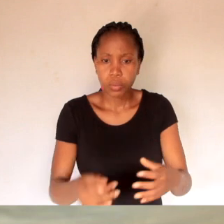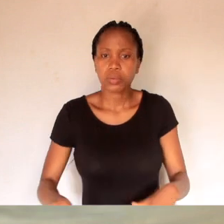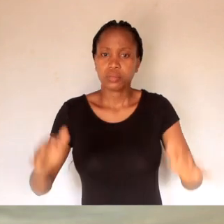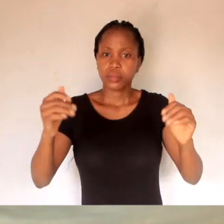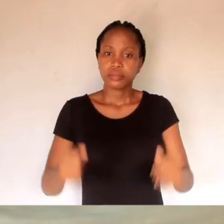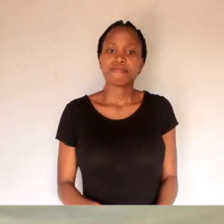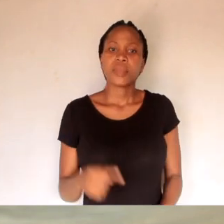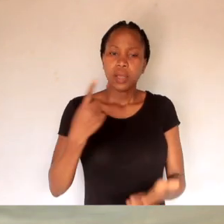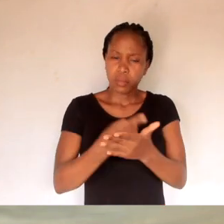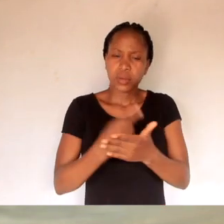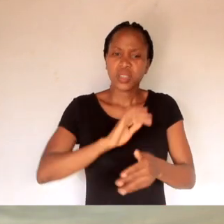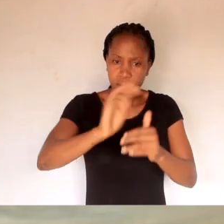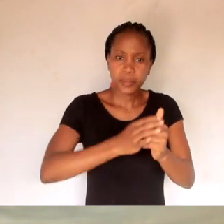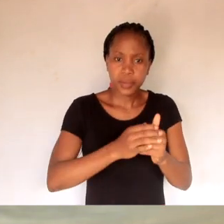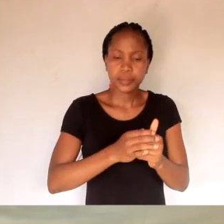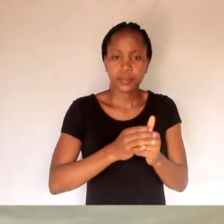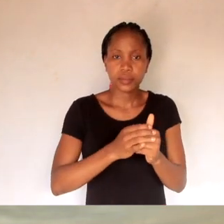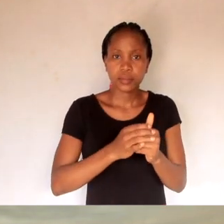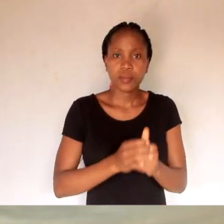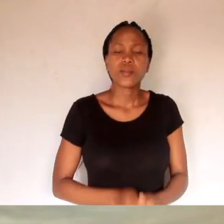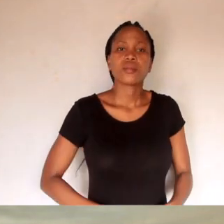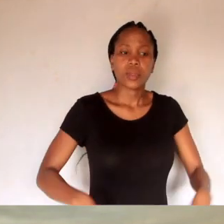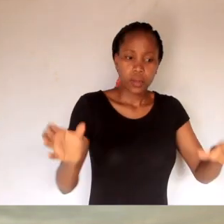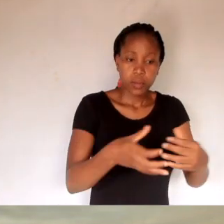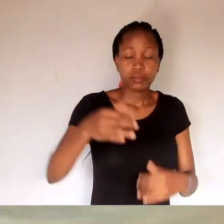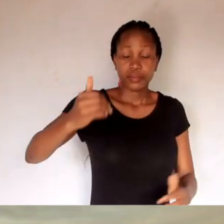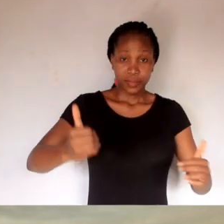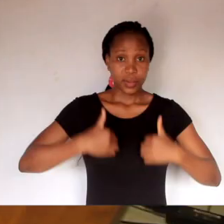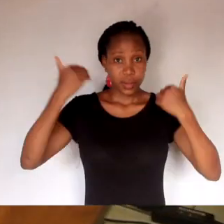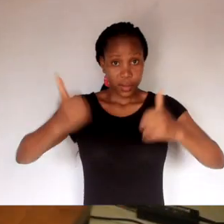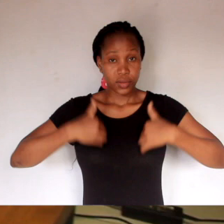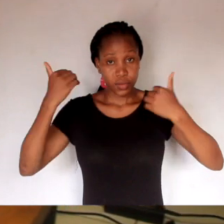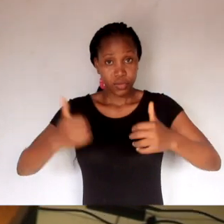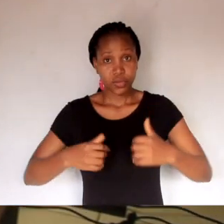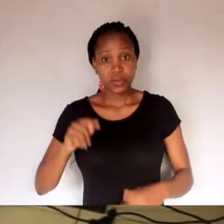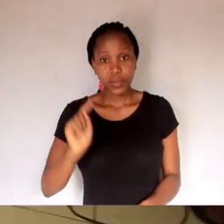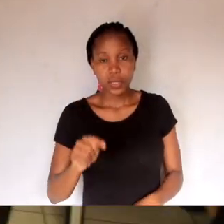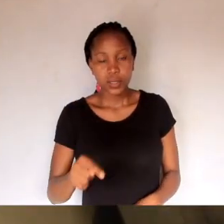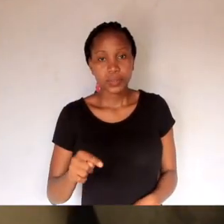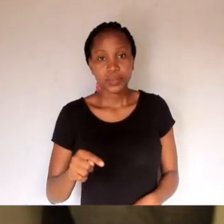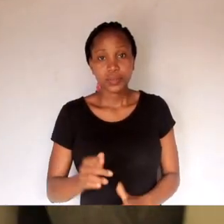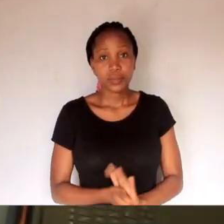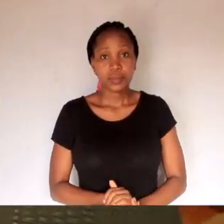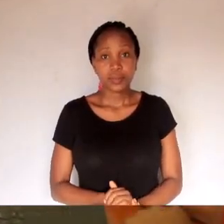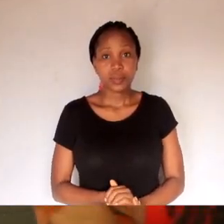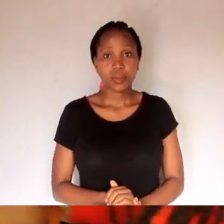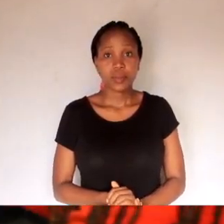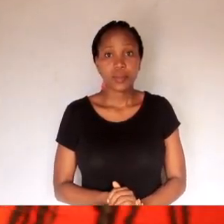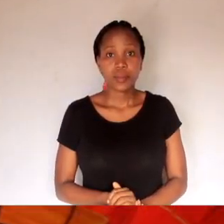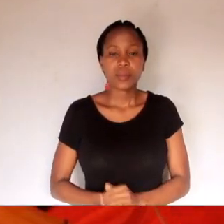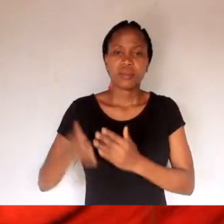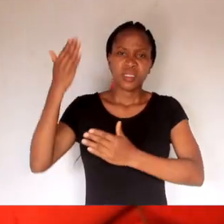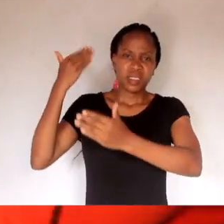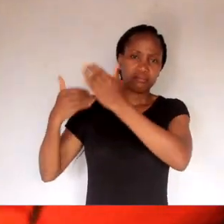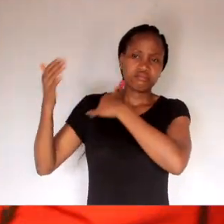eu preciso sublinhar esta palavra, jovens, a darem vazão daquilo que eram